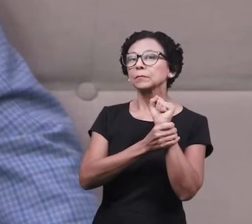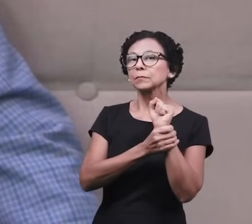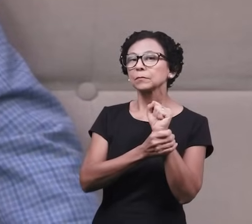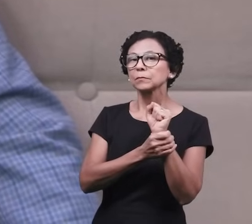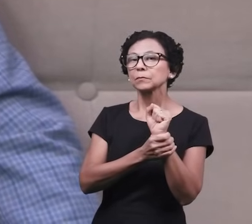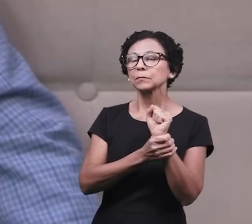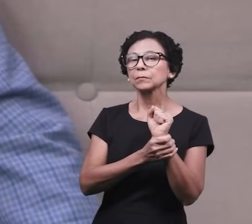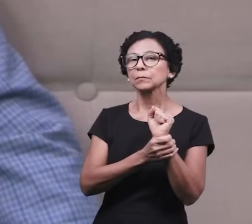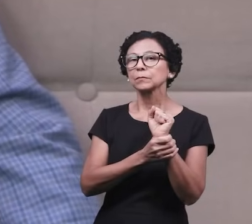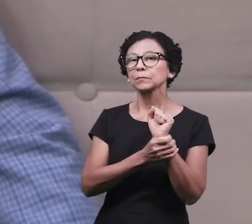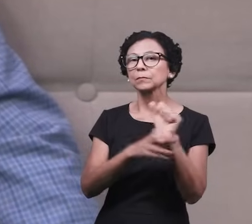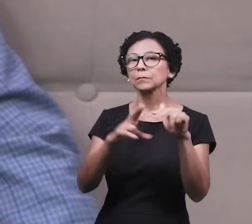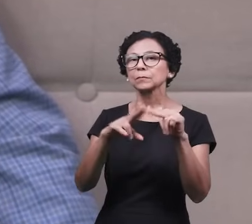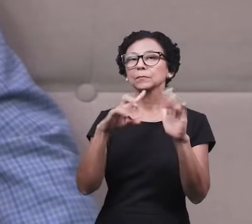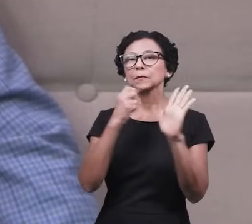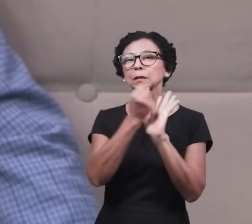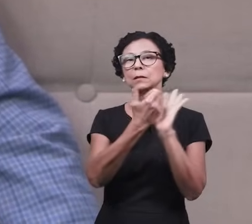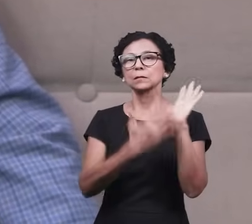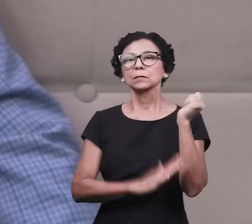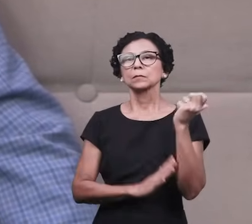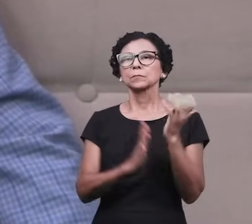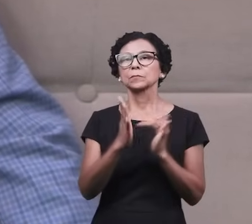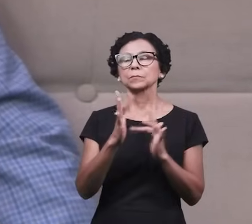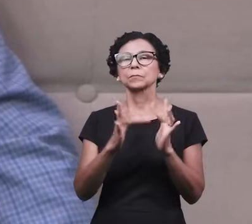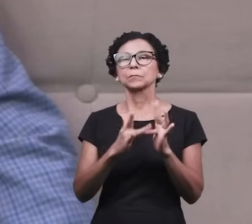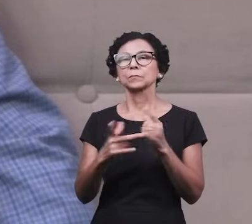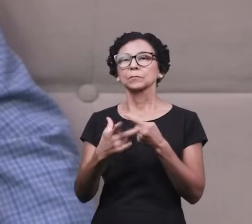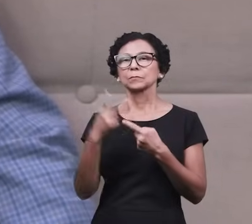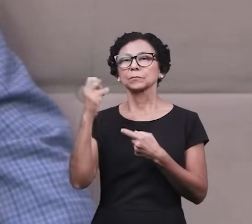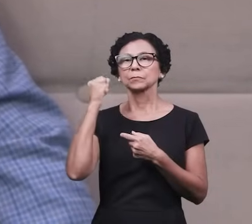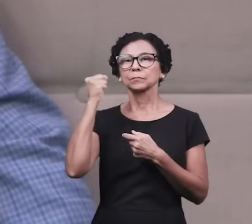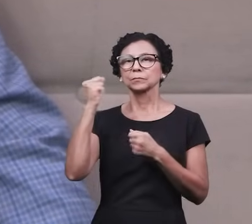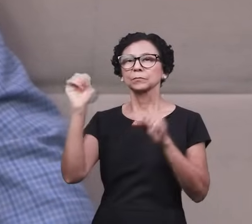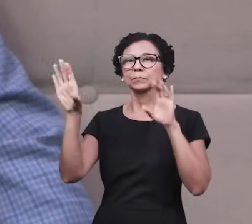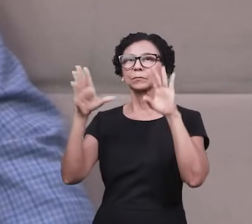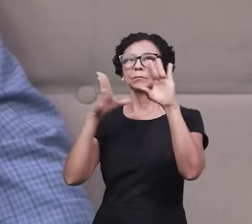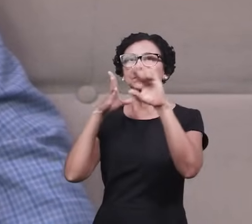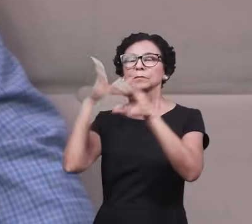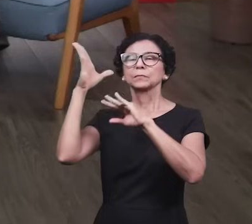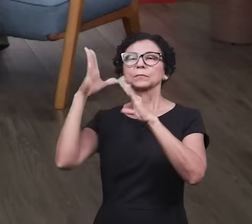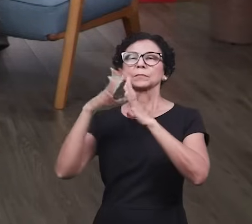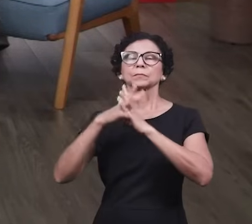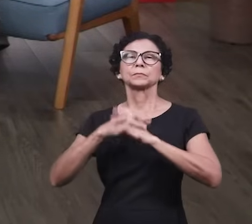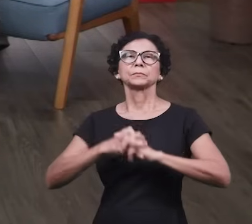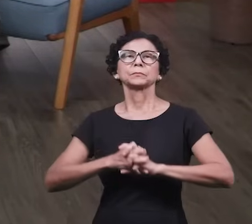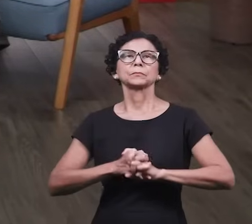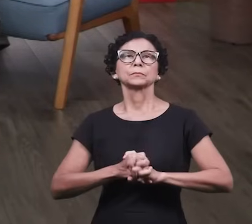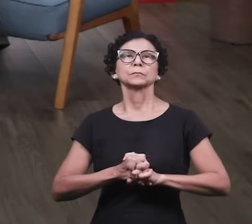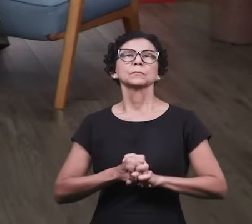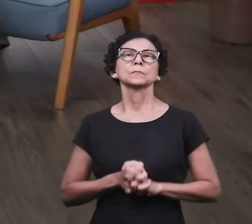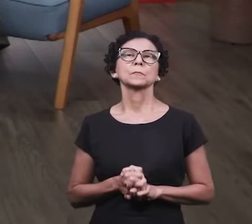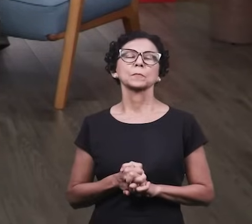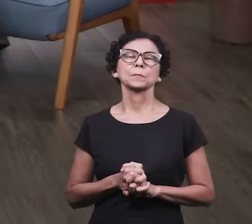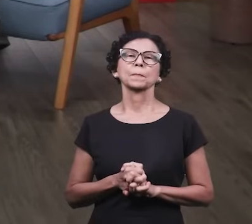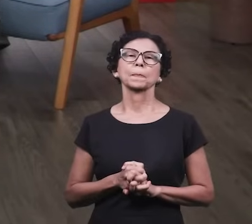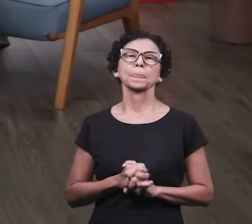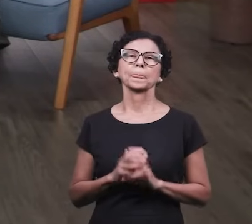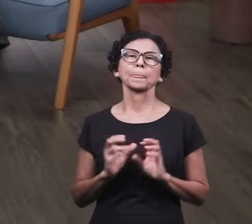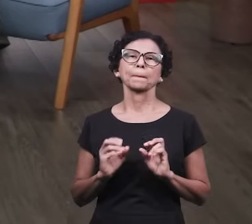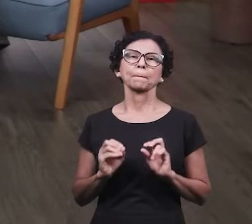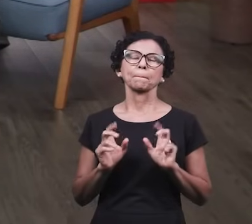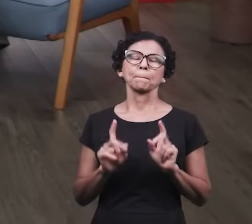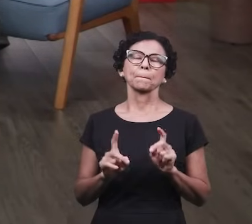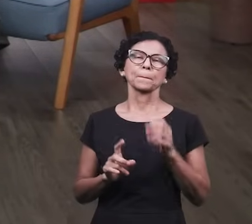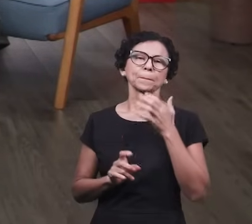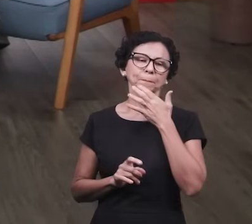pelo sangue de Jesus, chegaremos à vida eterna. Glórias a Deus. Louvado seja Amém. o nome do Senhor. Muito